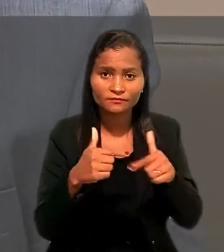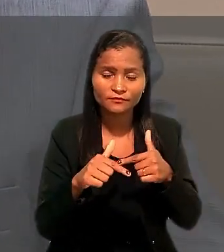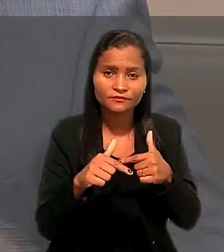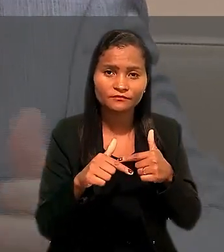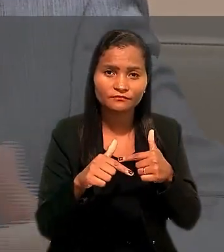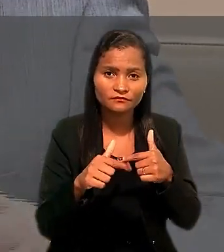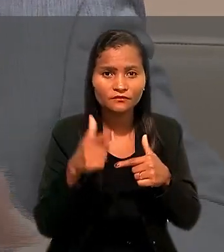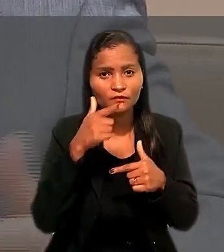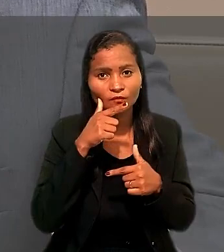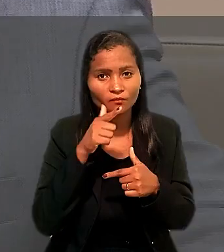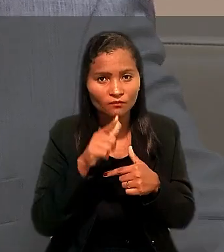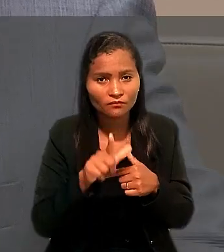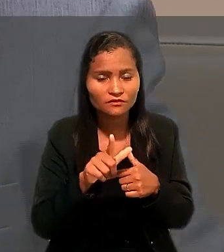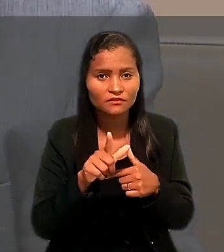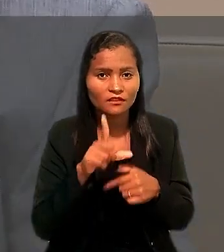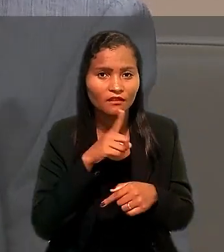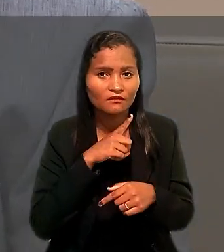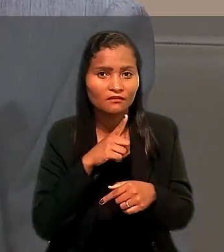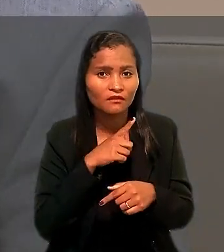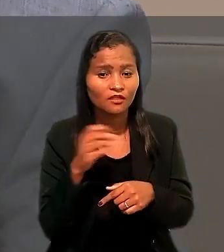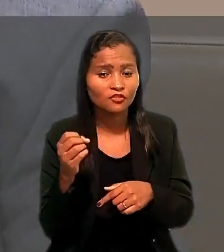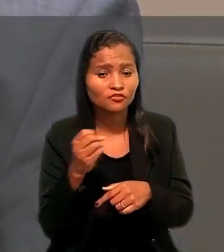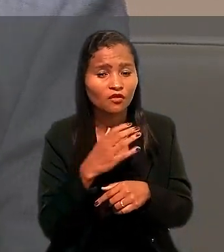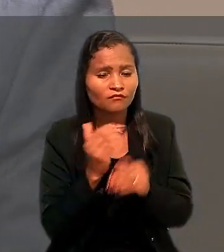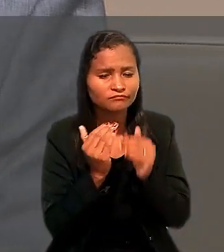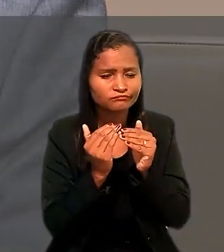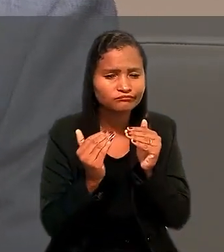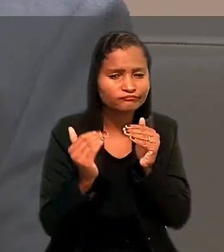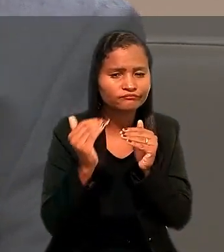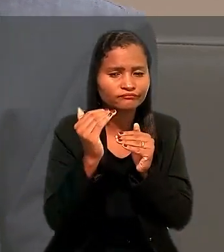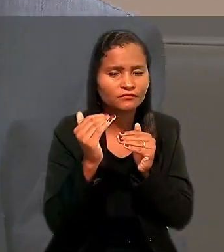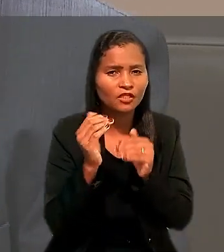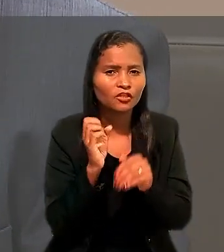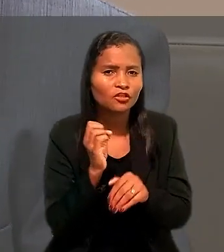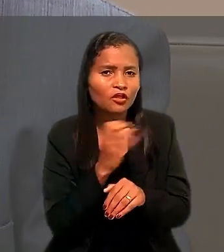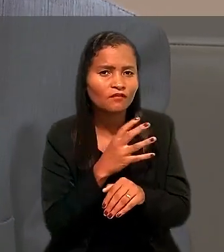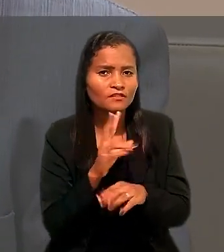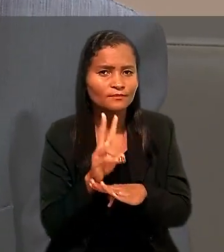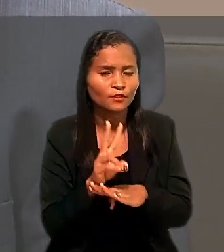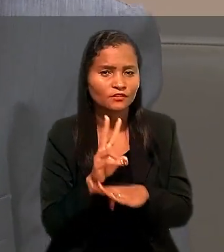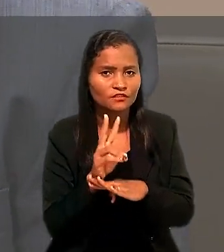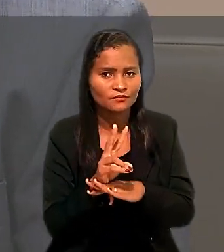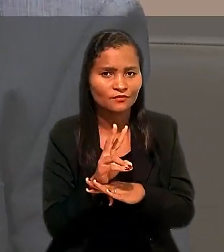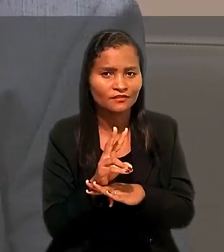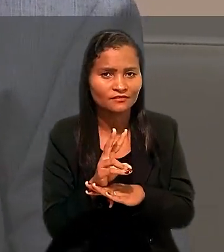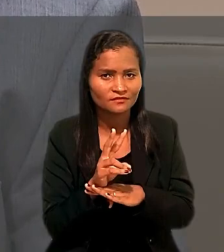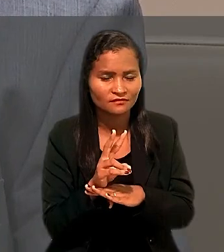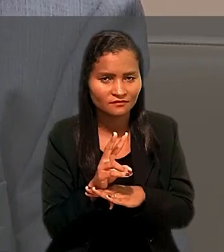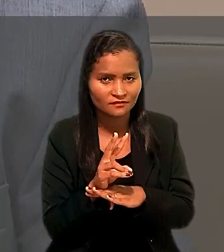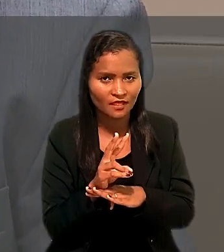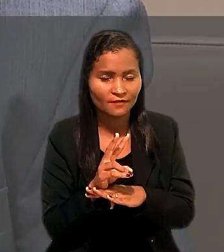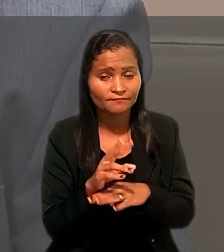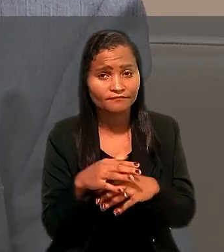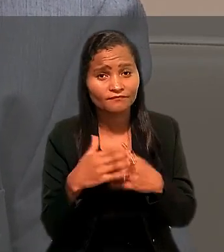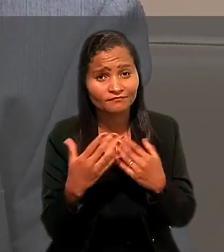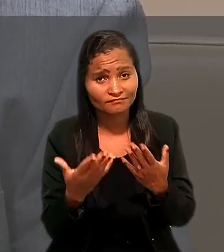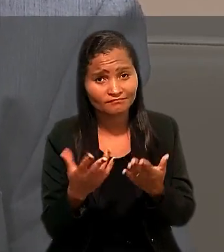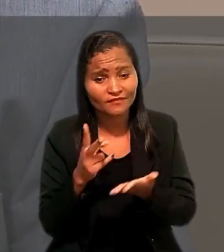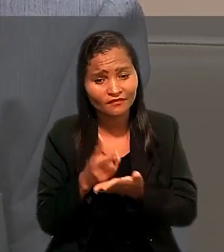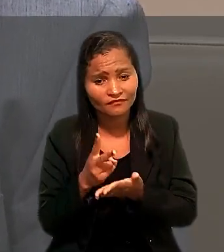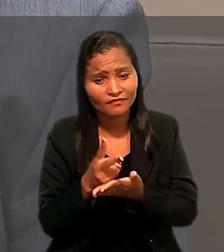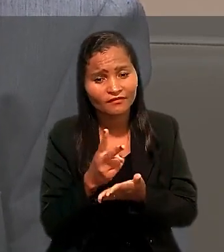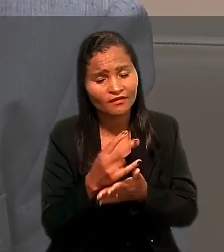trabalhadores conseguirem obter novas vantagens, novas proteções. Né?